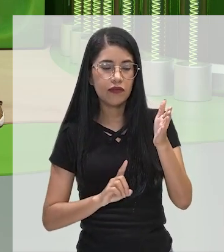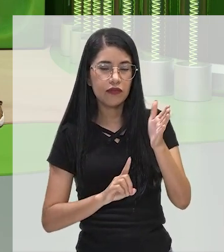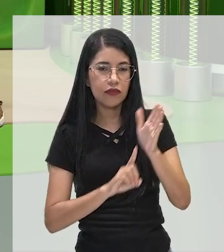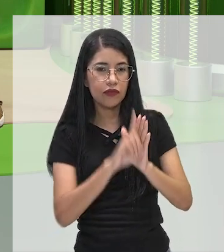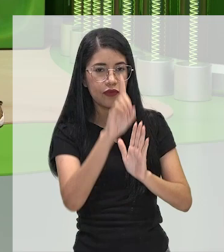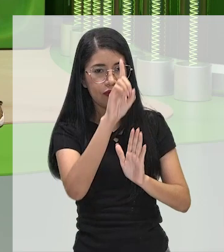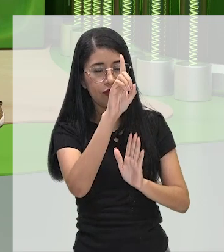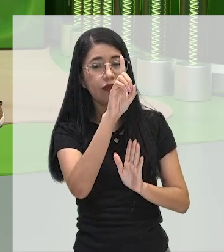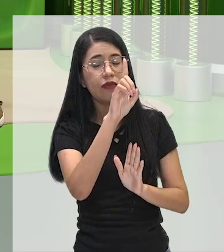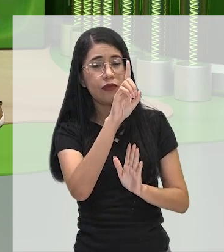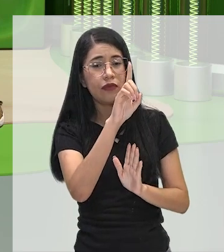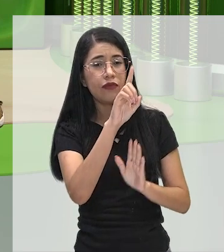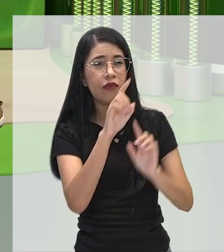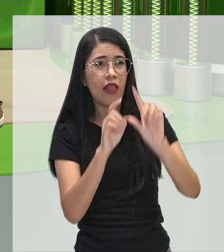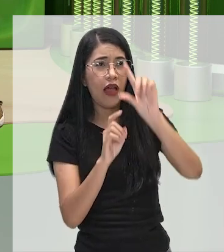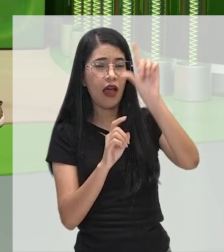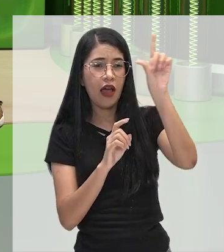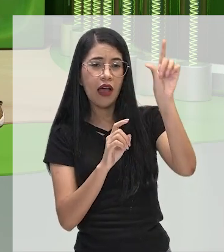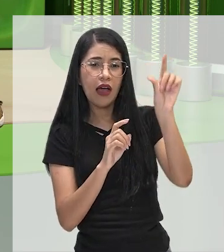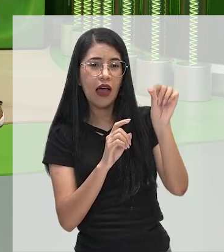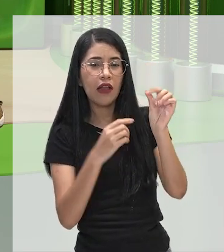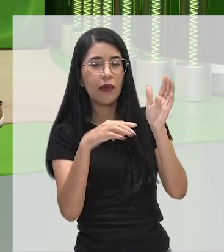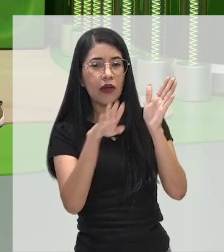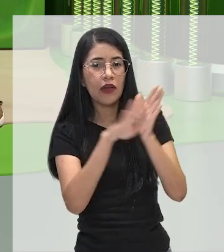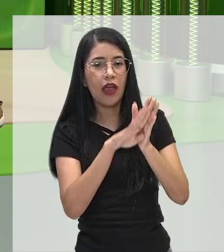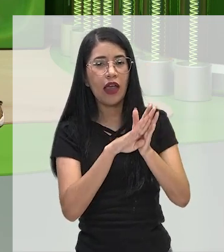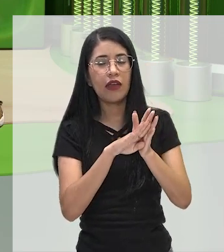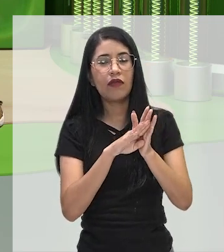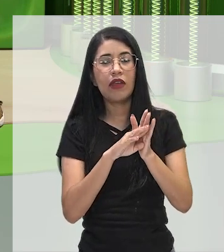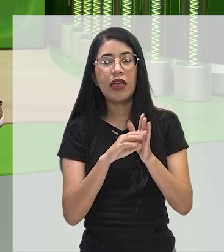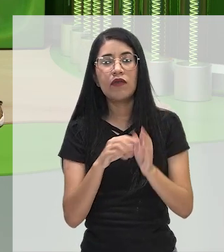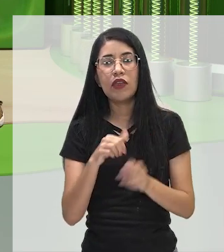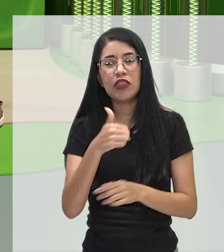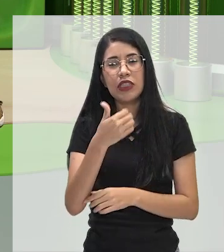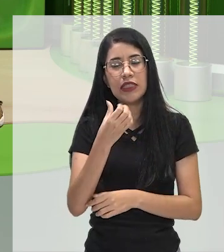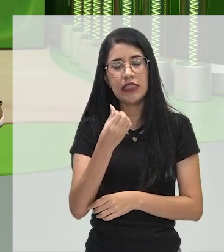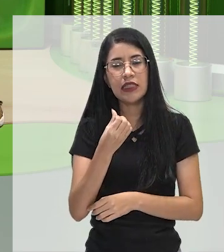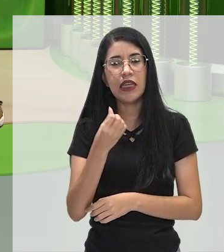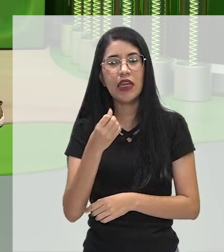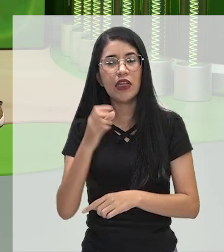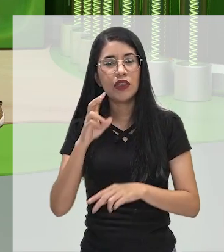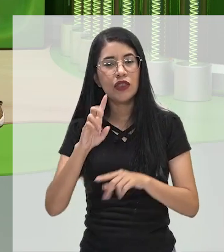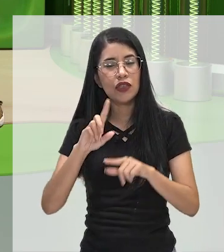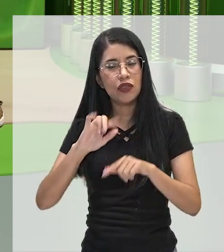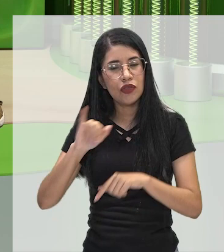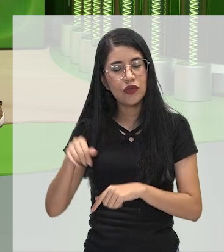11, que é justamente essa nave aí que foi lançada em 16 de julho de